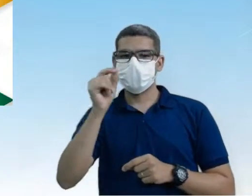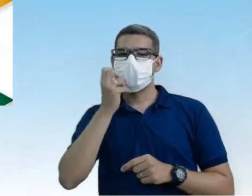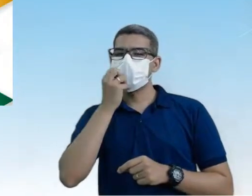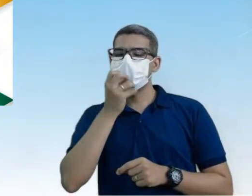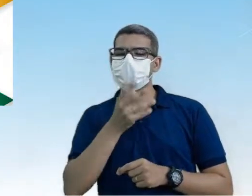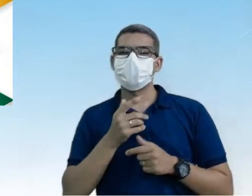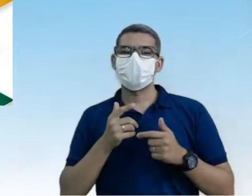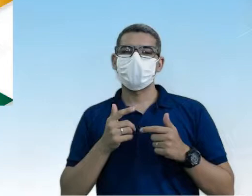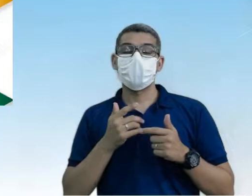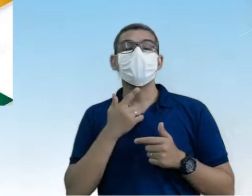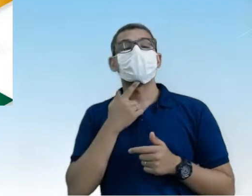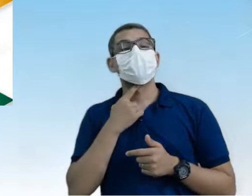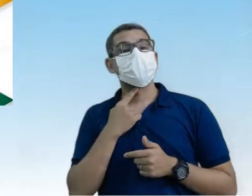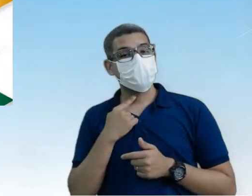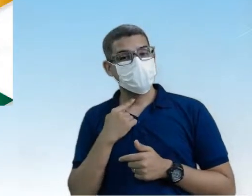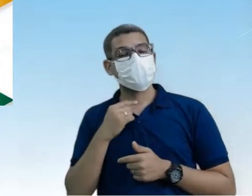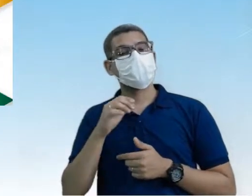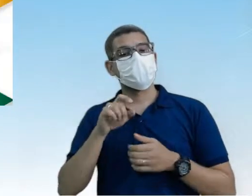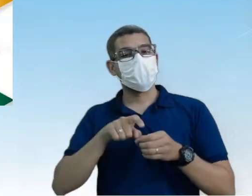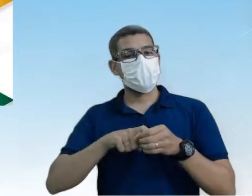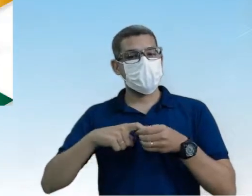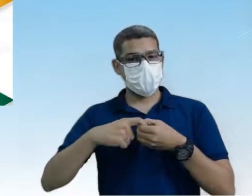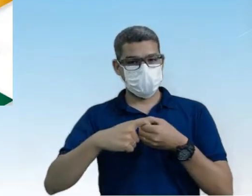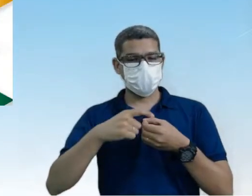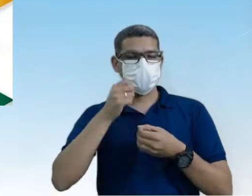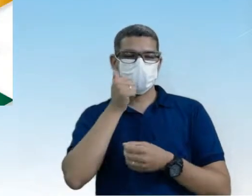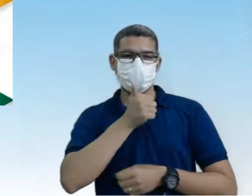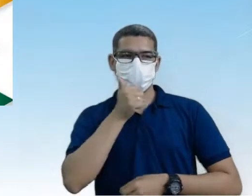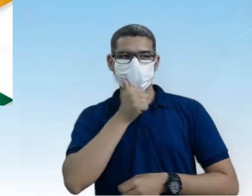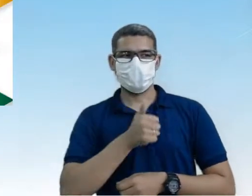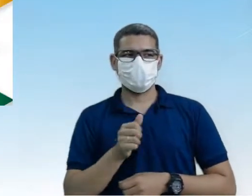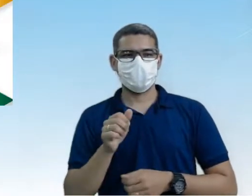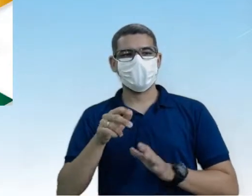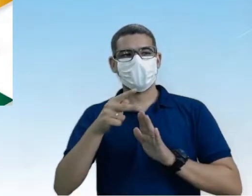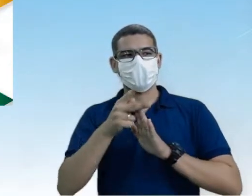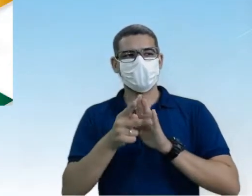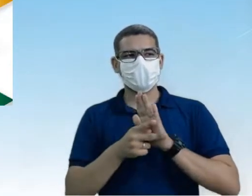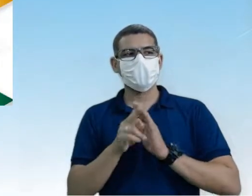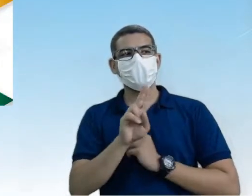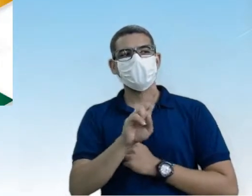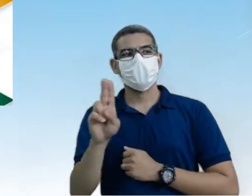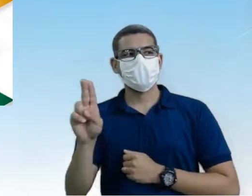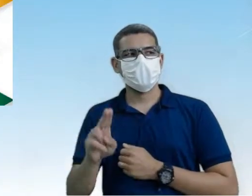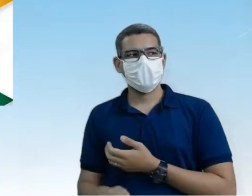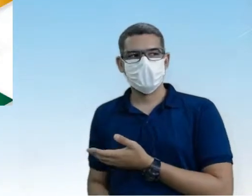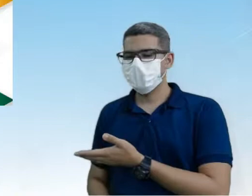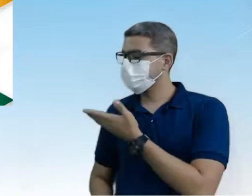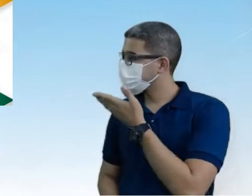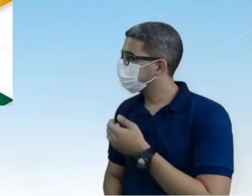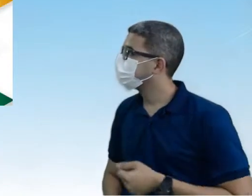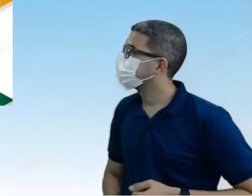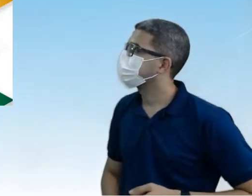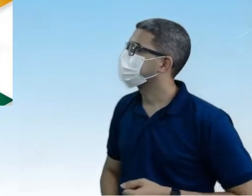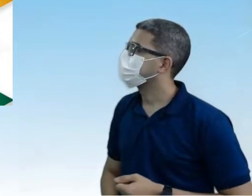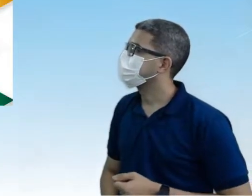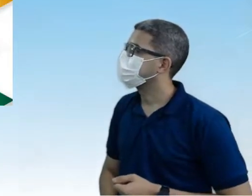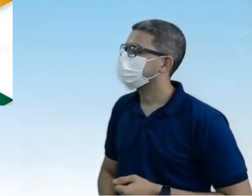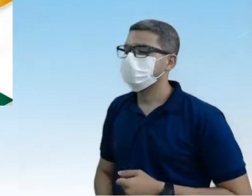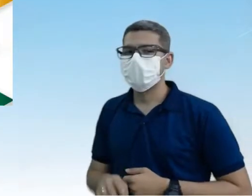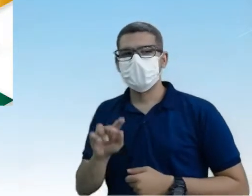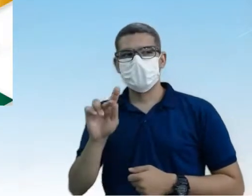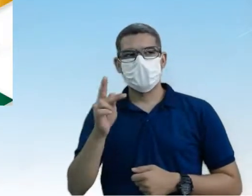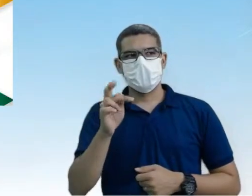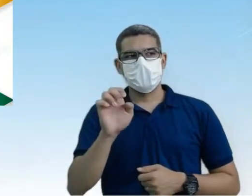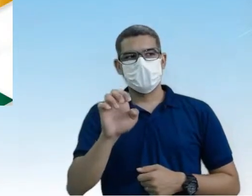ONU Mulheres. Então, ela faz parte do programa chamado He for She, ele por ela,